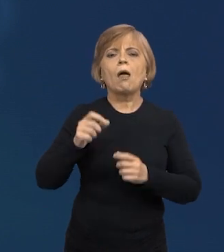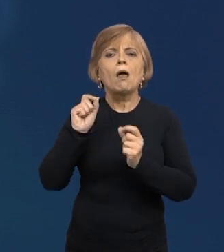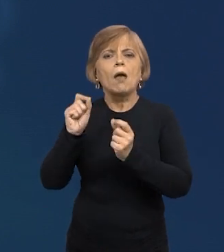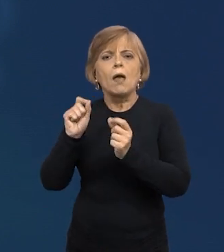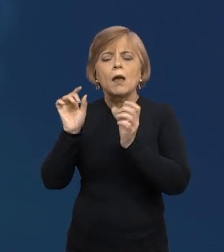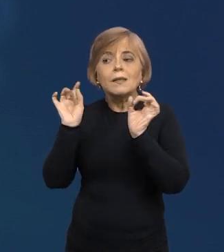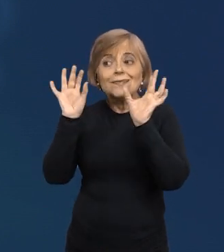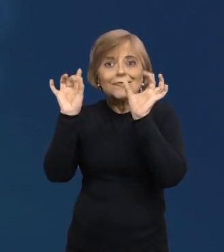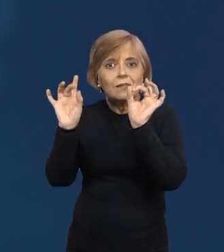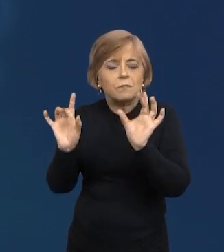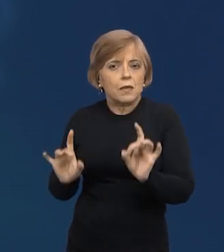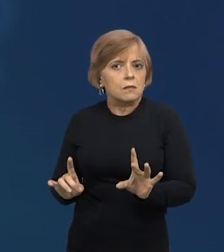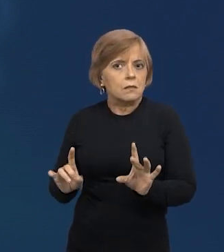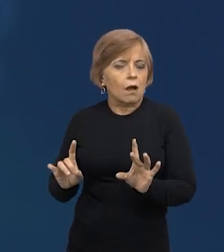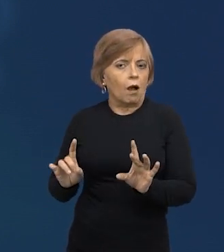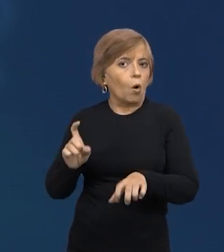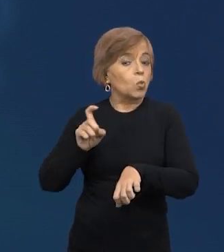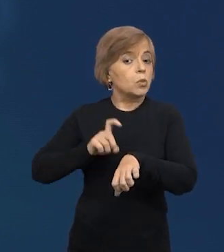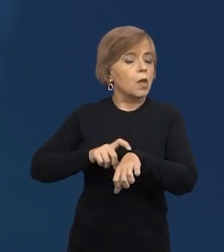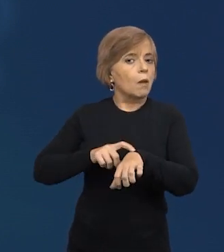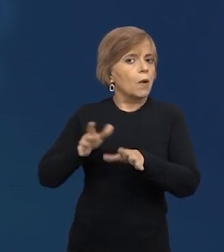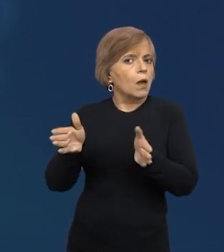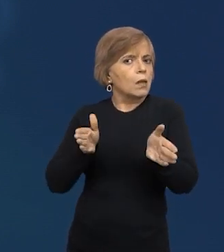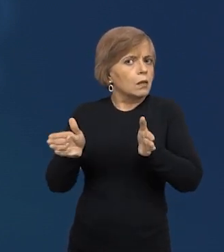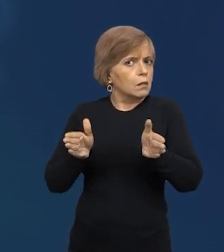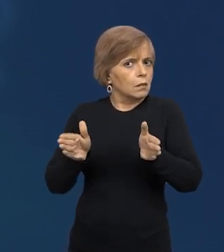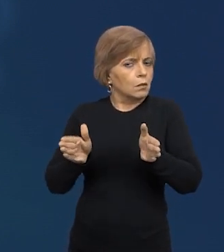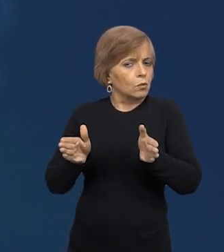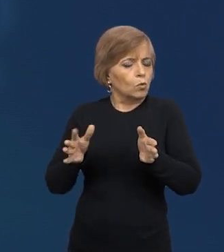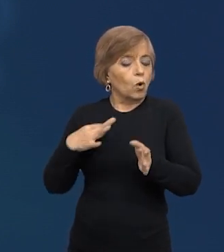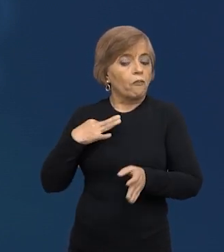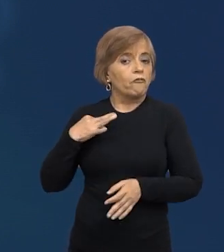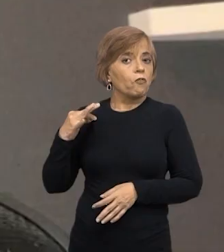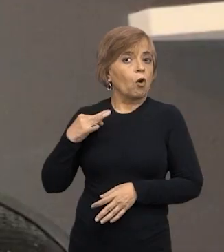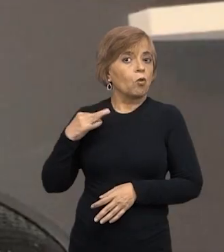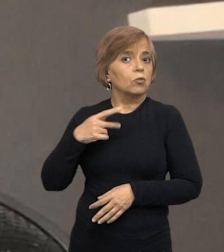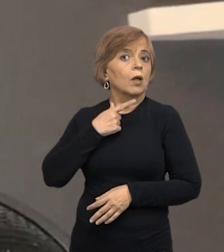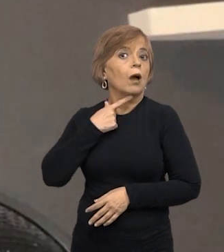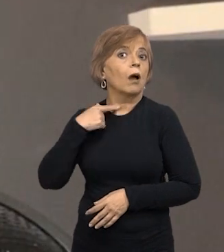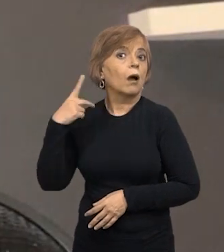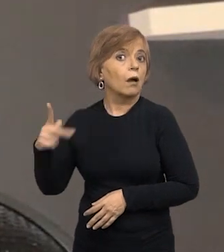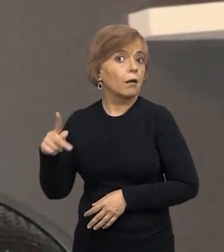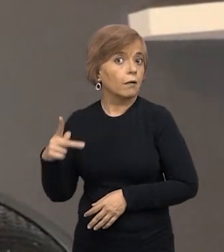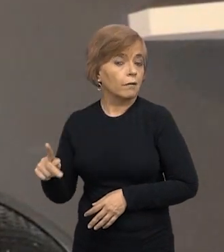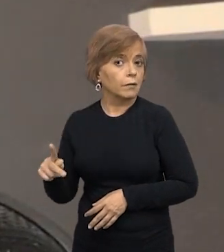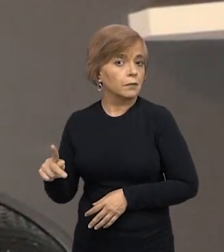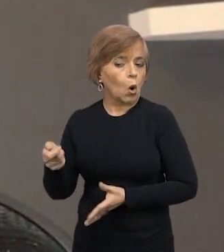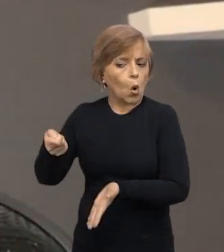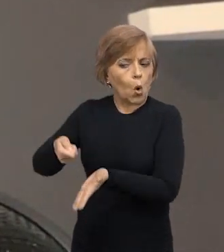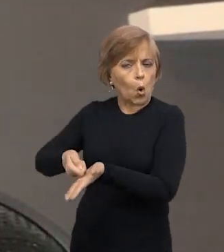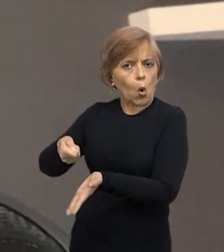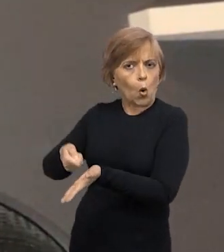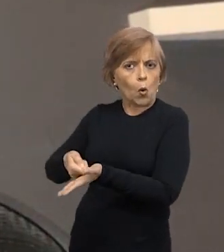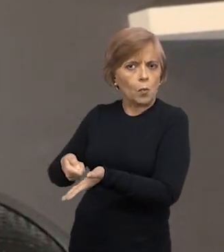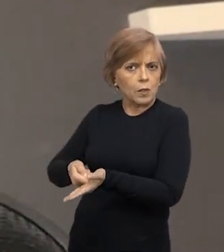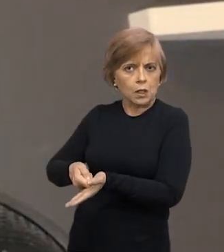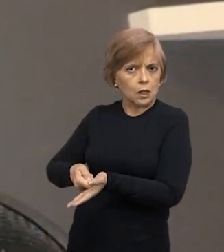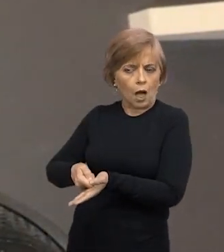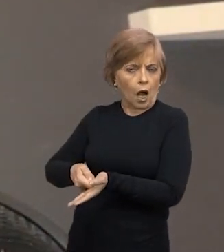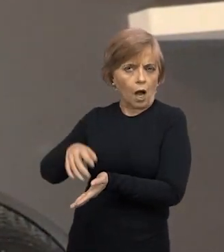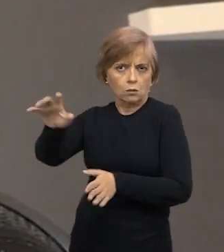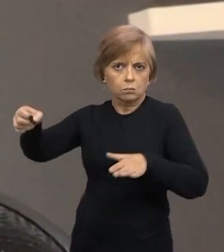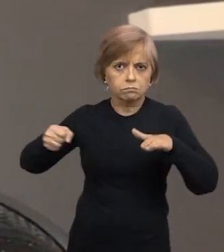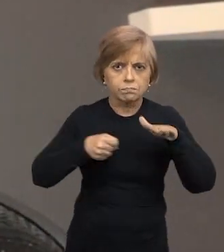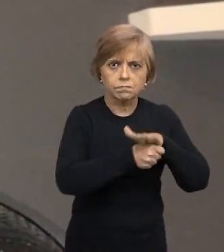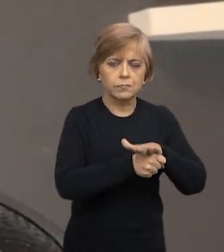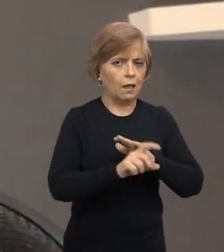excepcional, temporária e voluntária. Ninguém é obrigado a ser